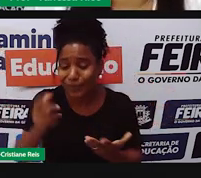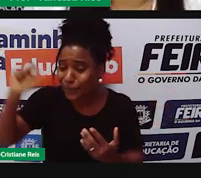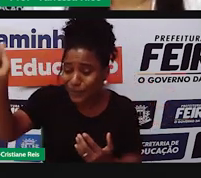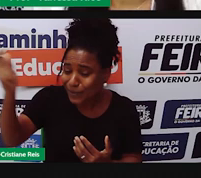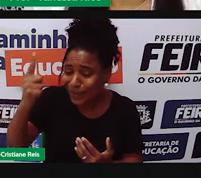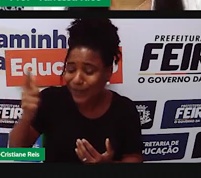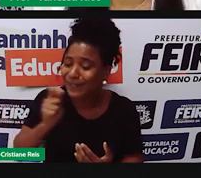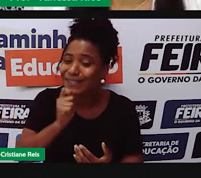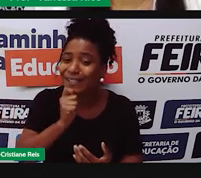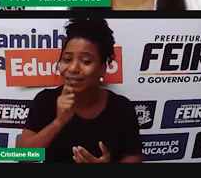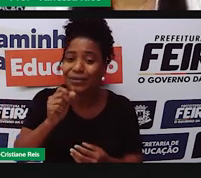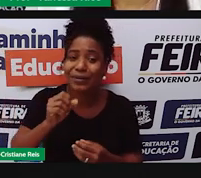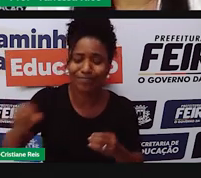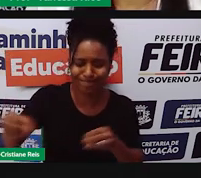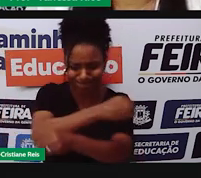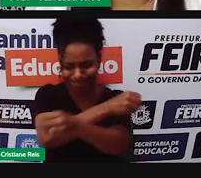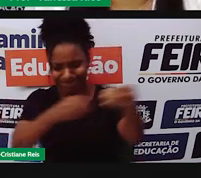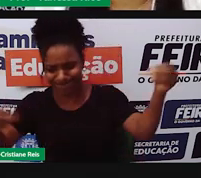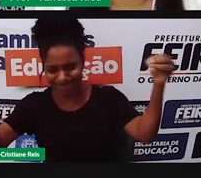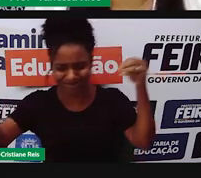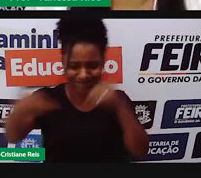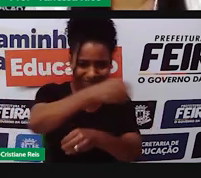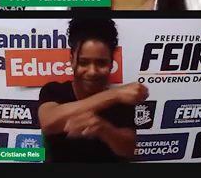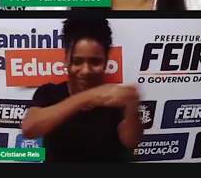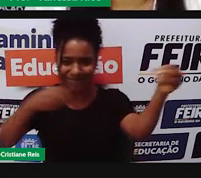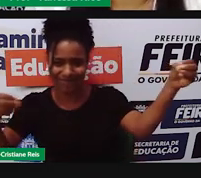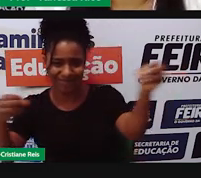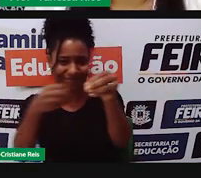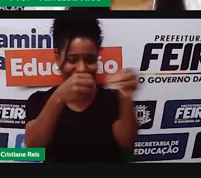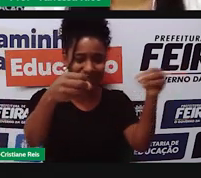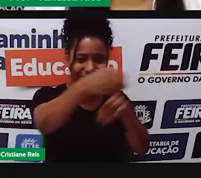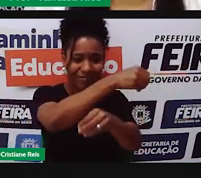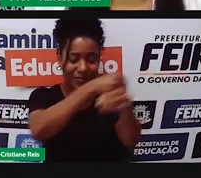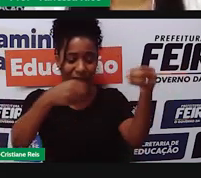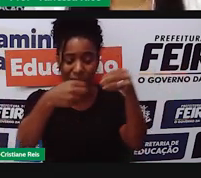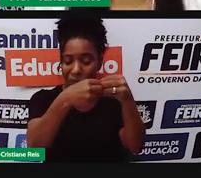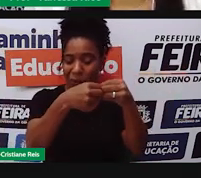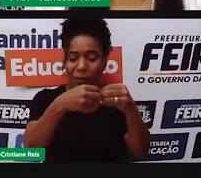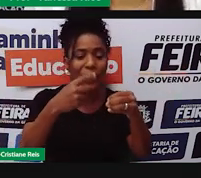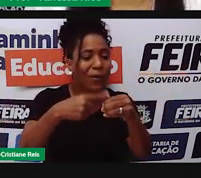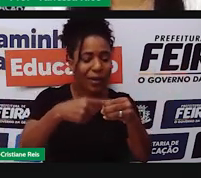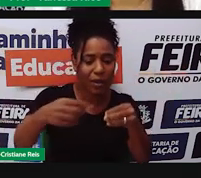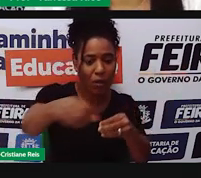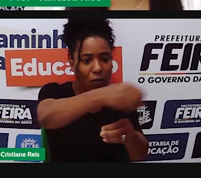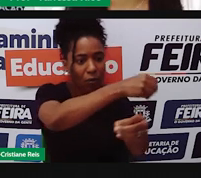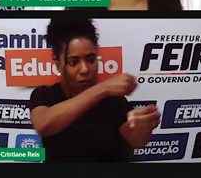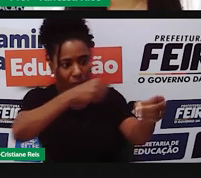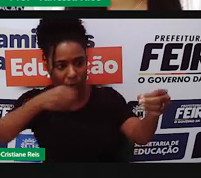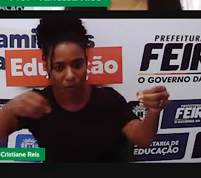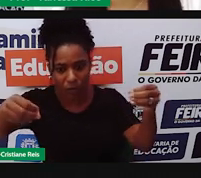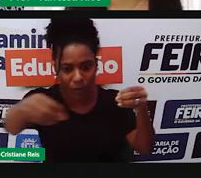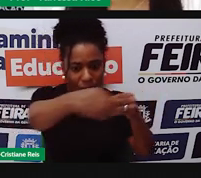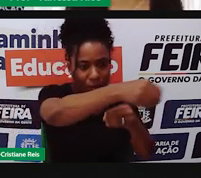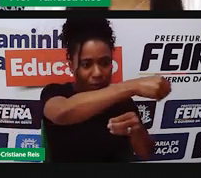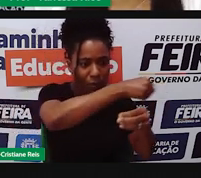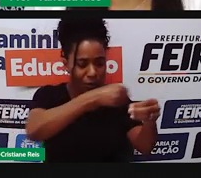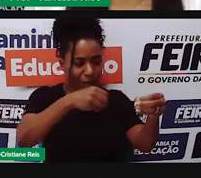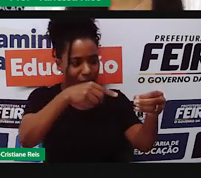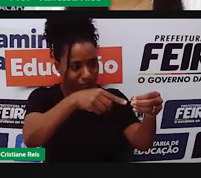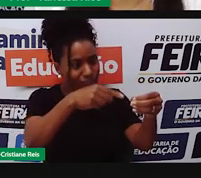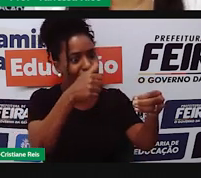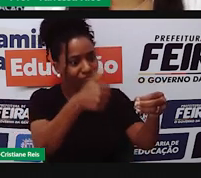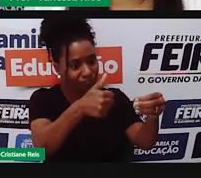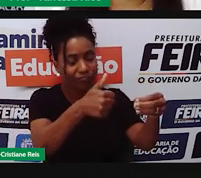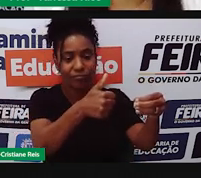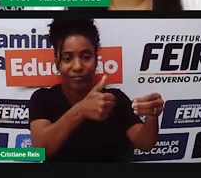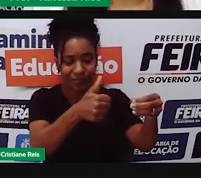com o outro, de se perderem, né, nesses caminhos aí, diante aí do sistema, da Via Láctea